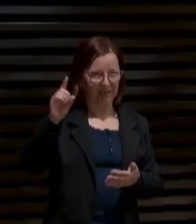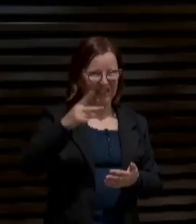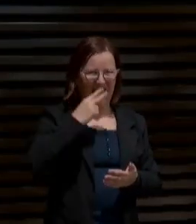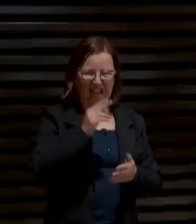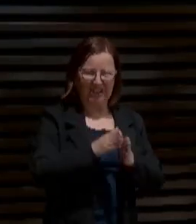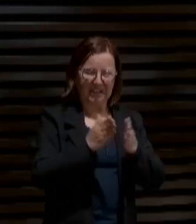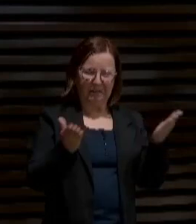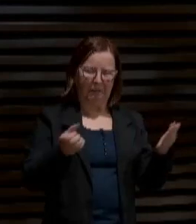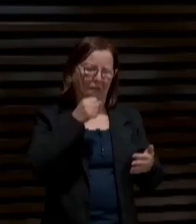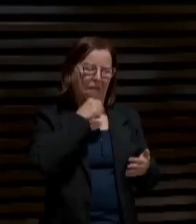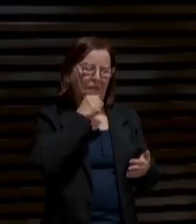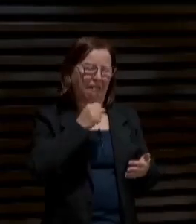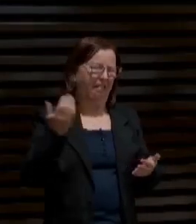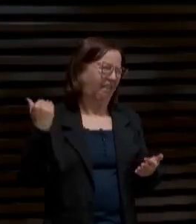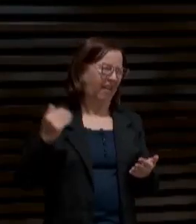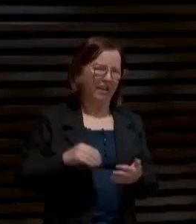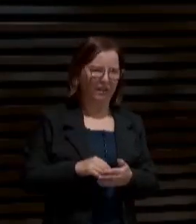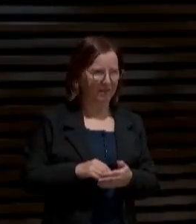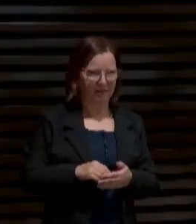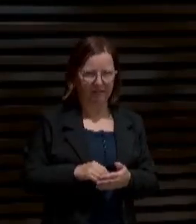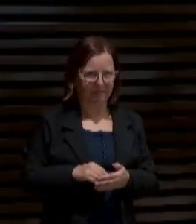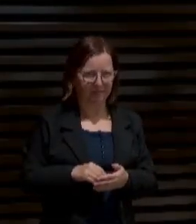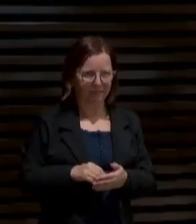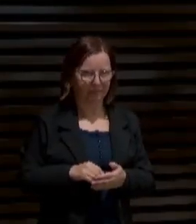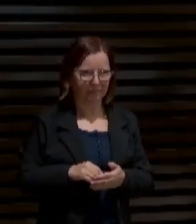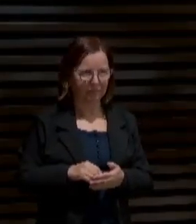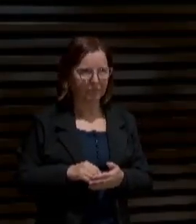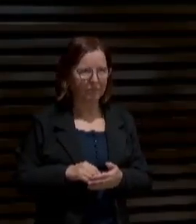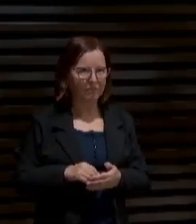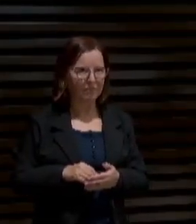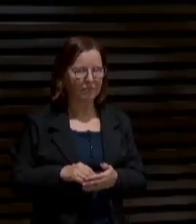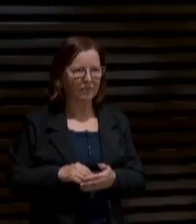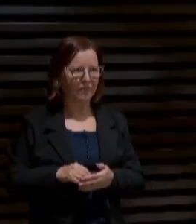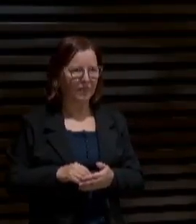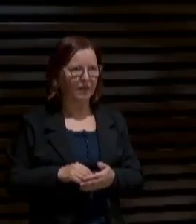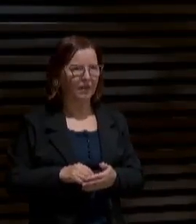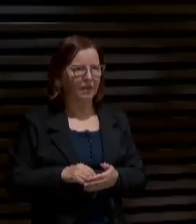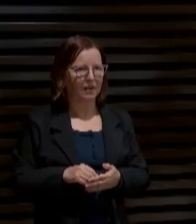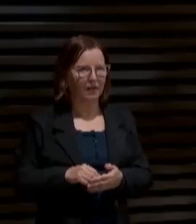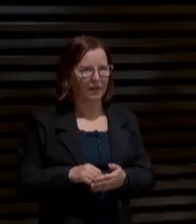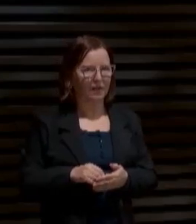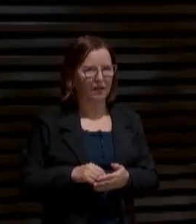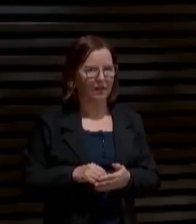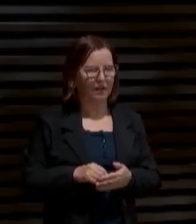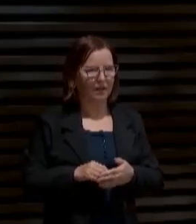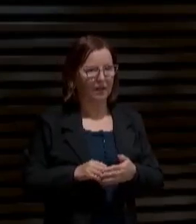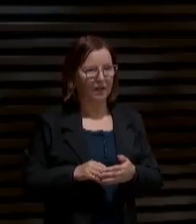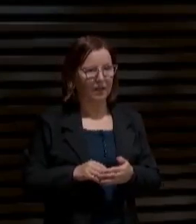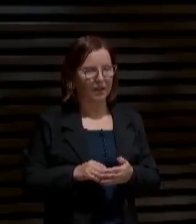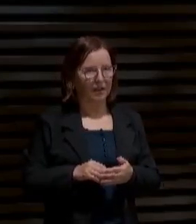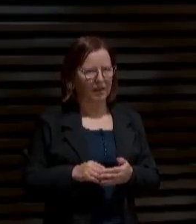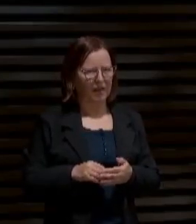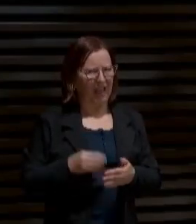que a Bíblia está ultrapassada que reunir no final de semana para vir na igreja junto com outras pessoas